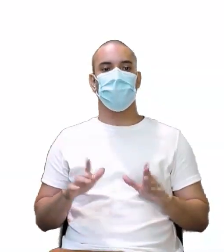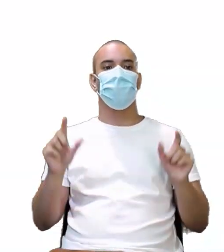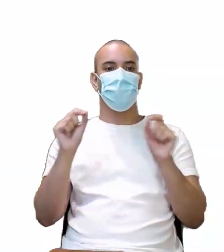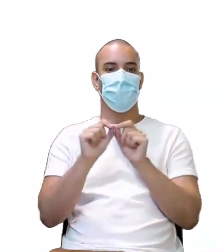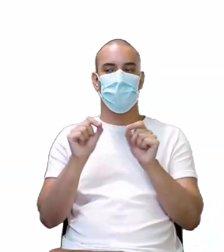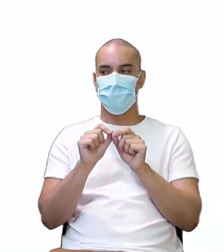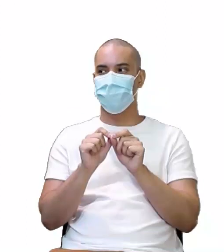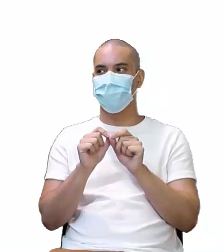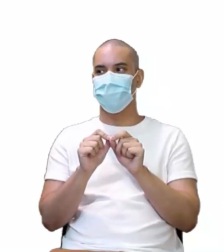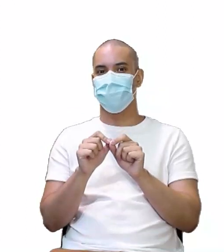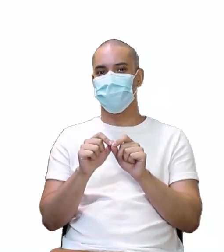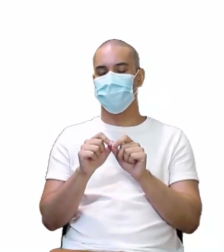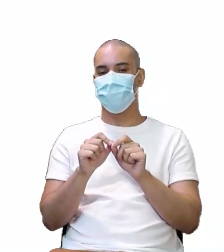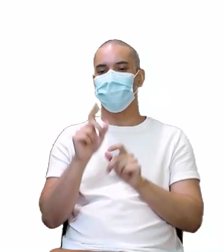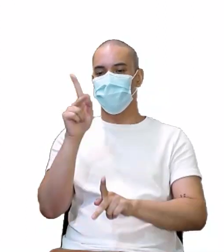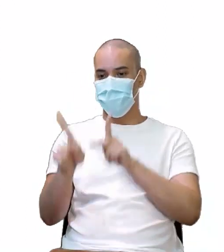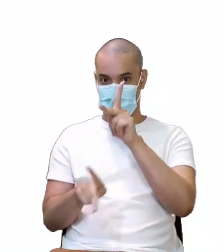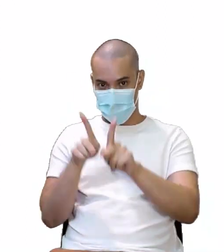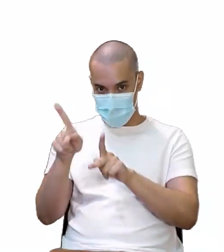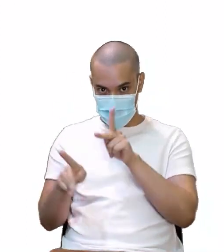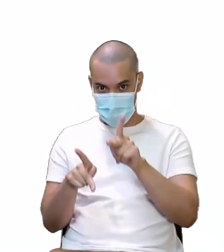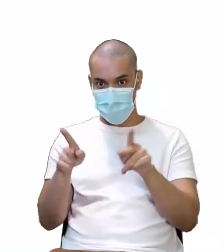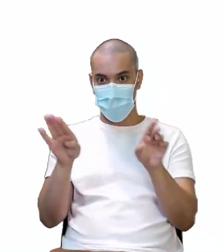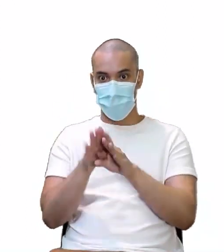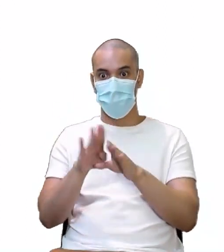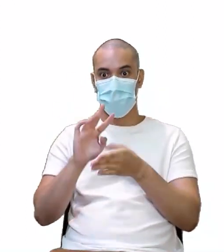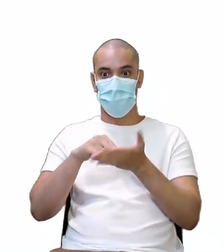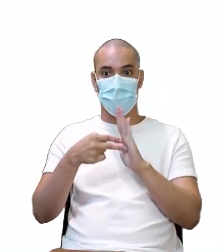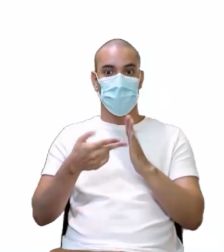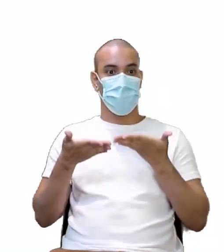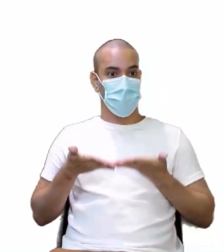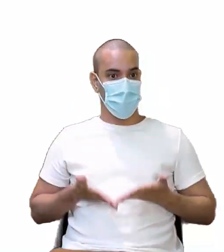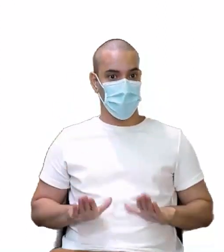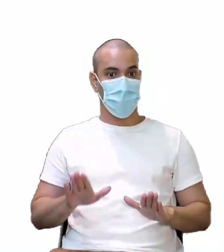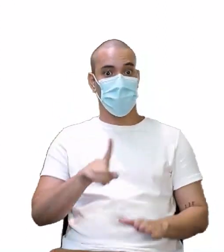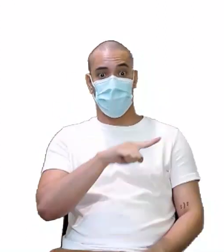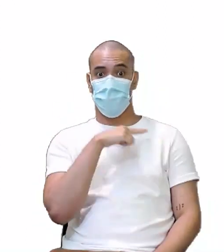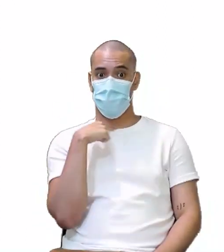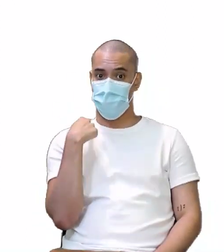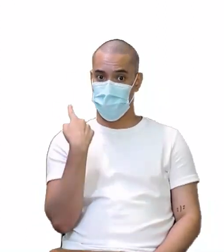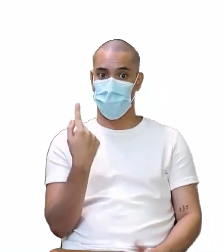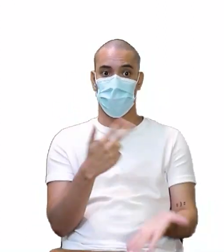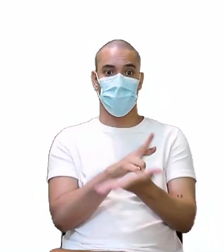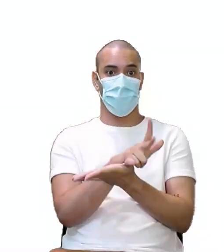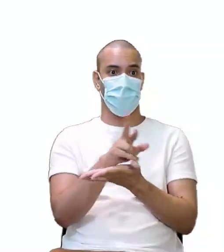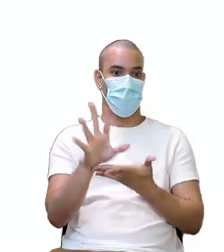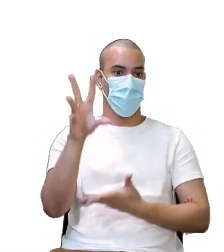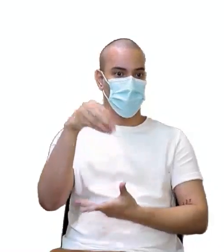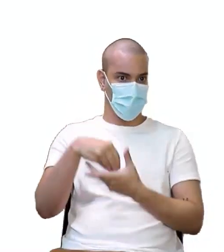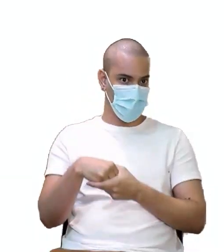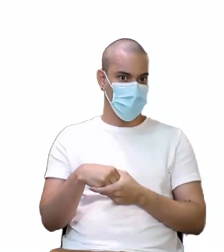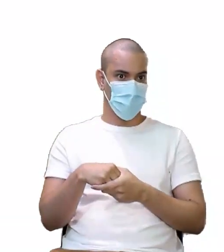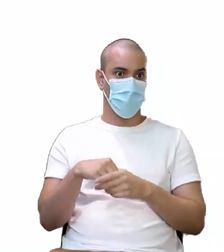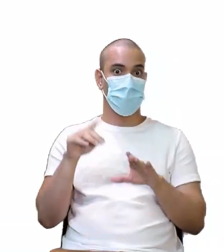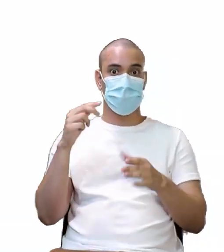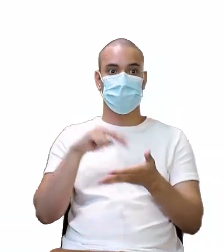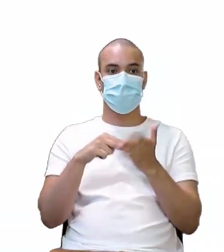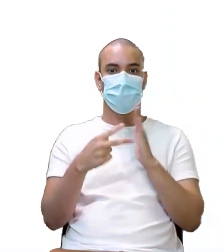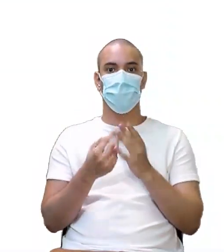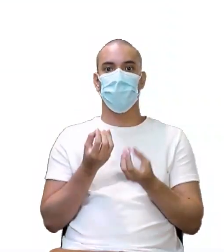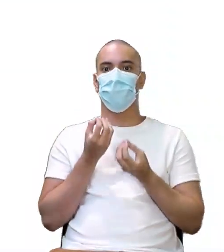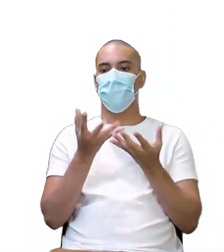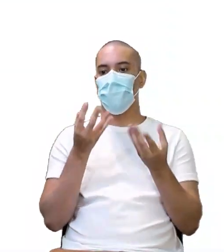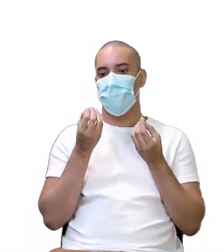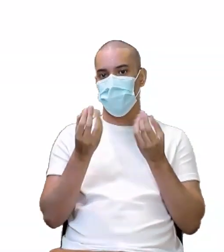Refazendo aqui. São propriedades da população a natalidade e a mortalidade, dentre outras, né? São